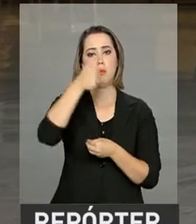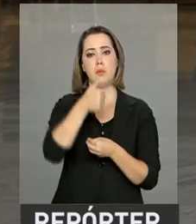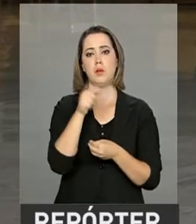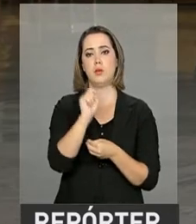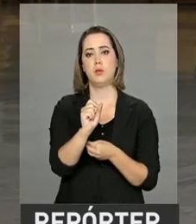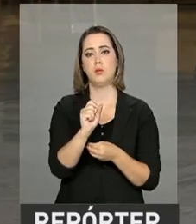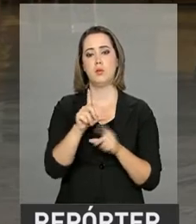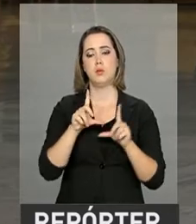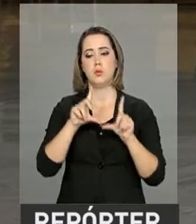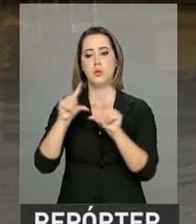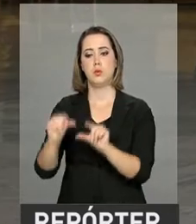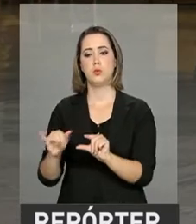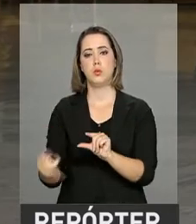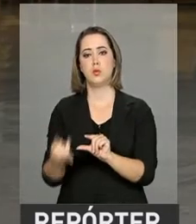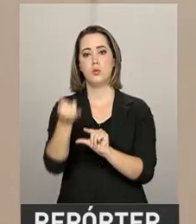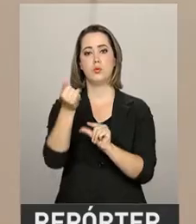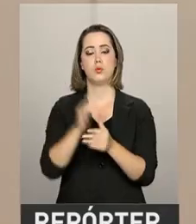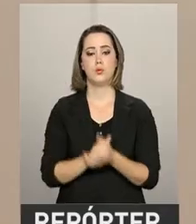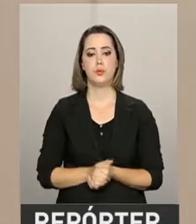para a queda nos juros.